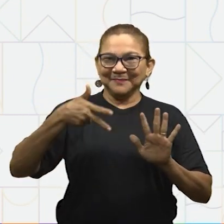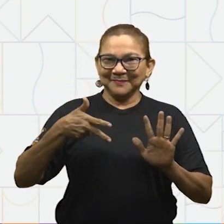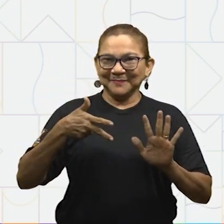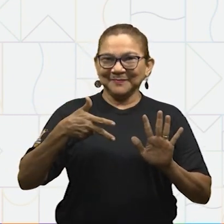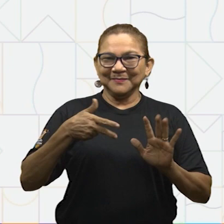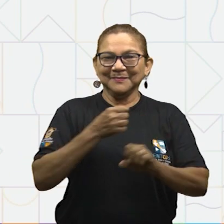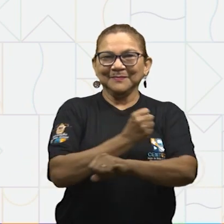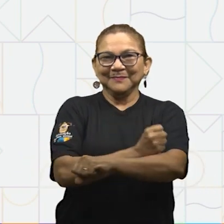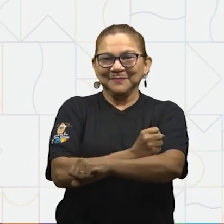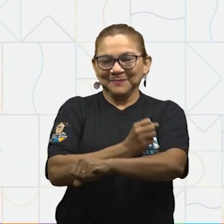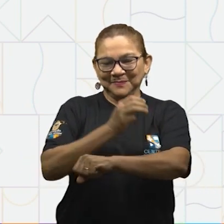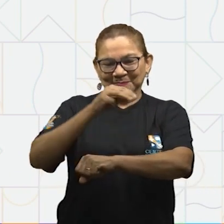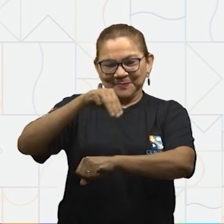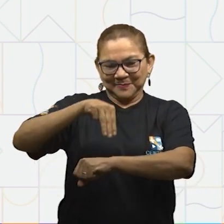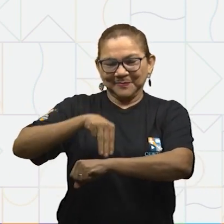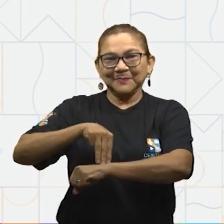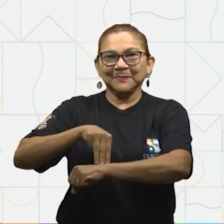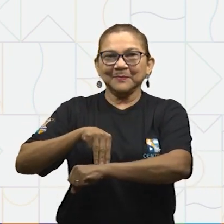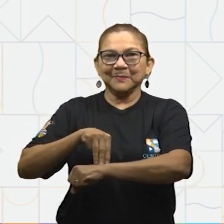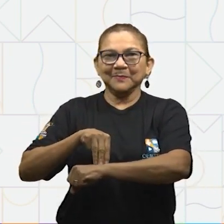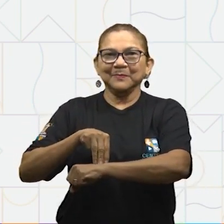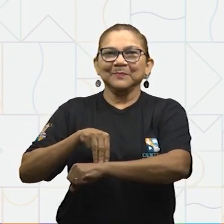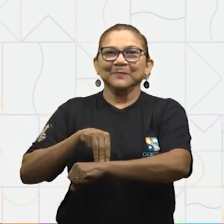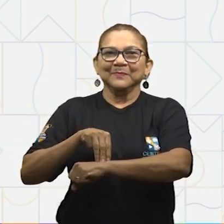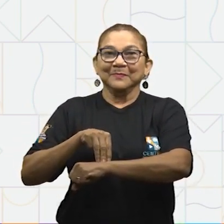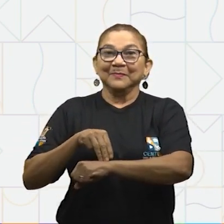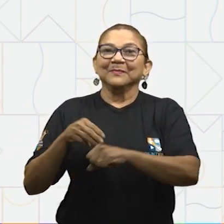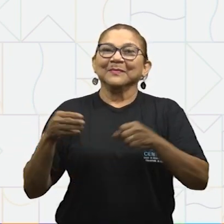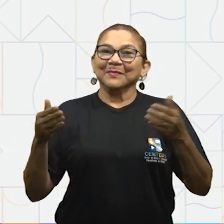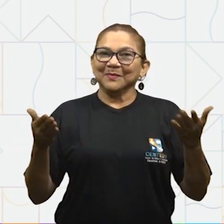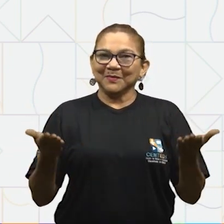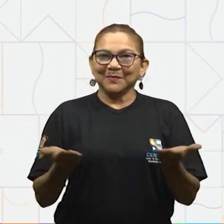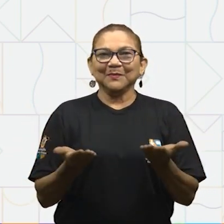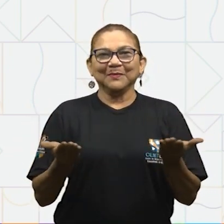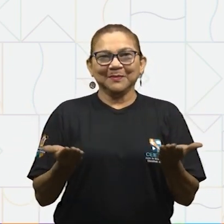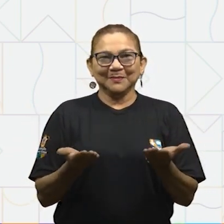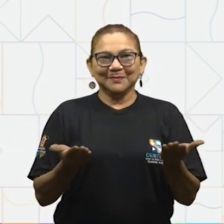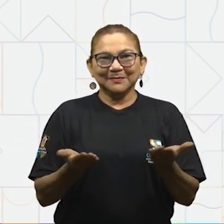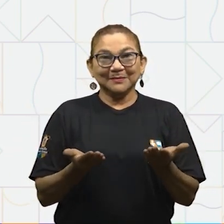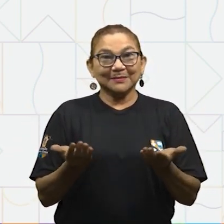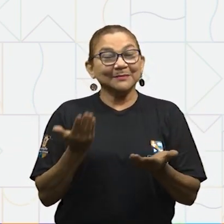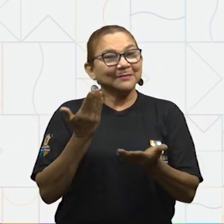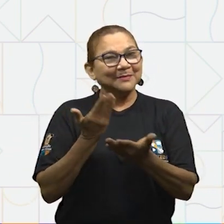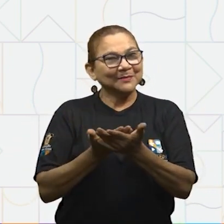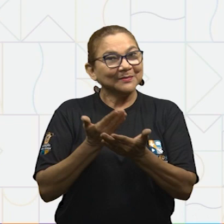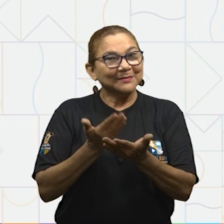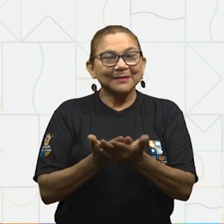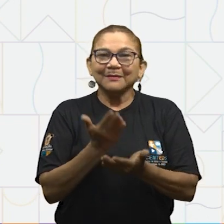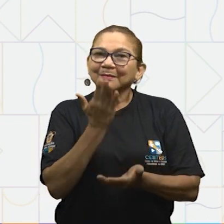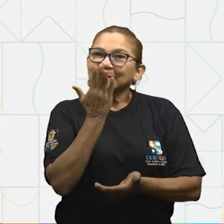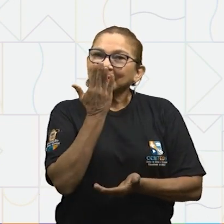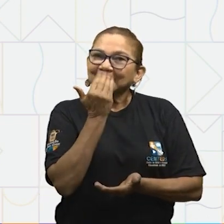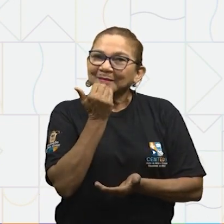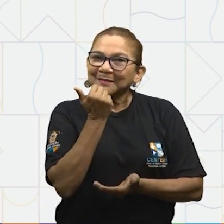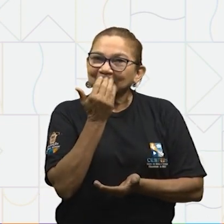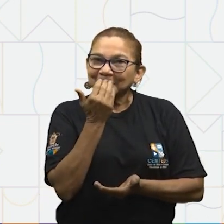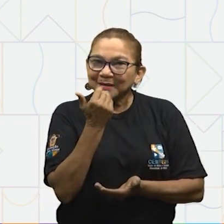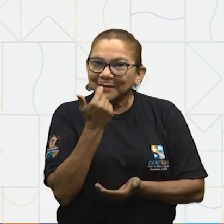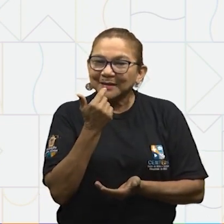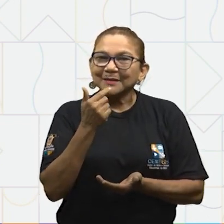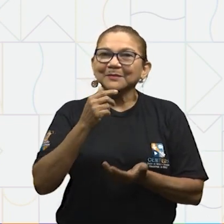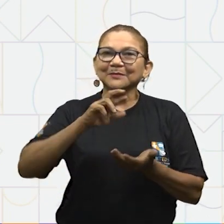Mídias e Tecnologias Educacionais da CEMED. Hoje, iremos estudar sobre alimentos, nutrição,